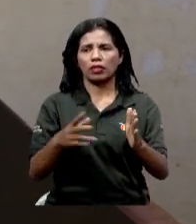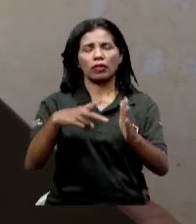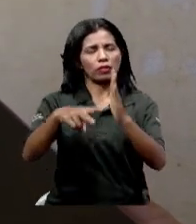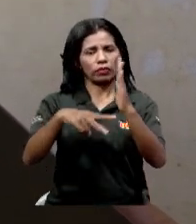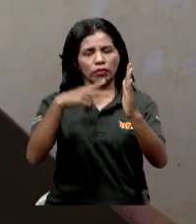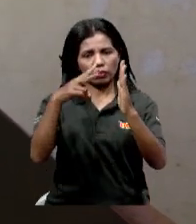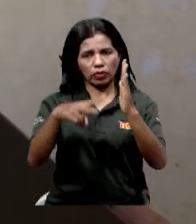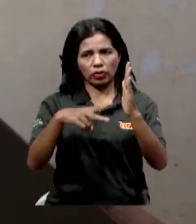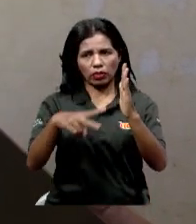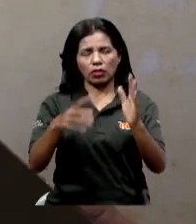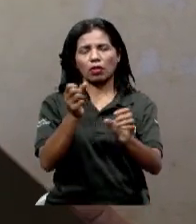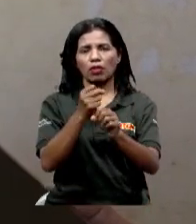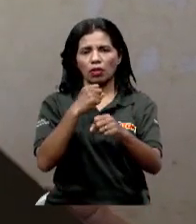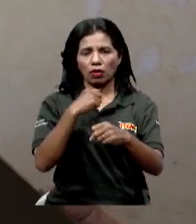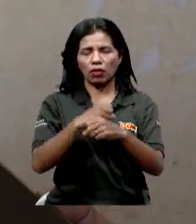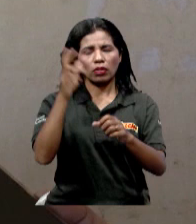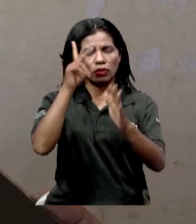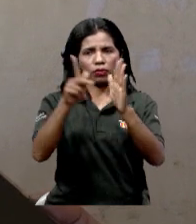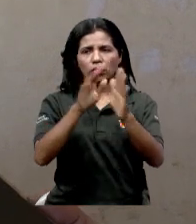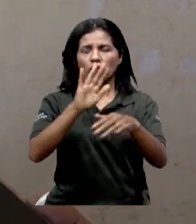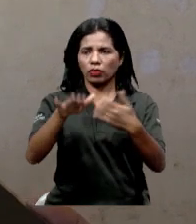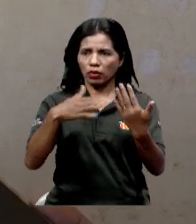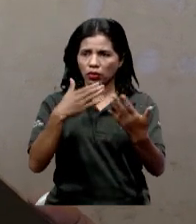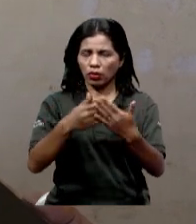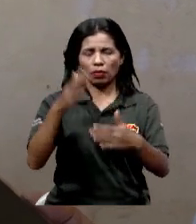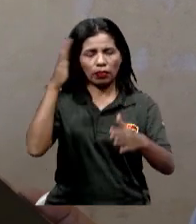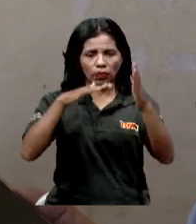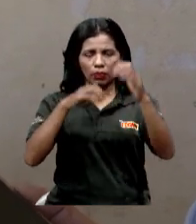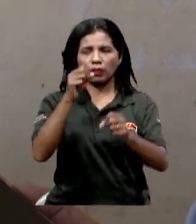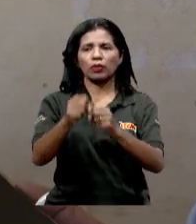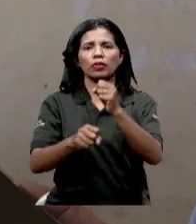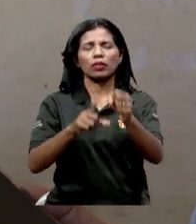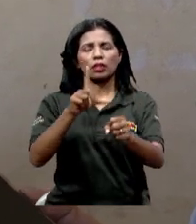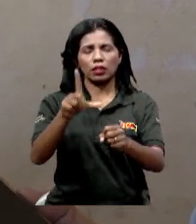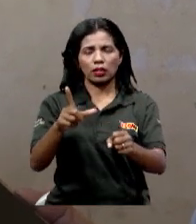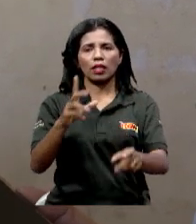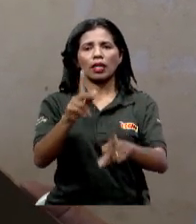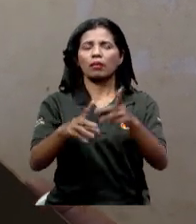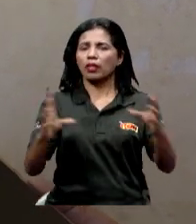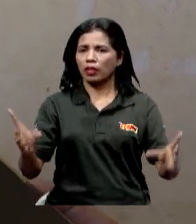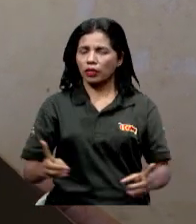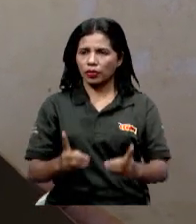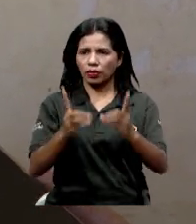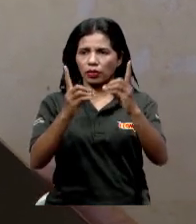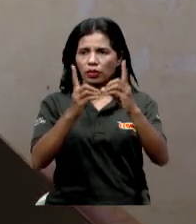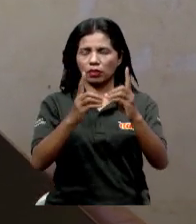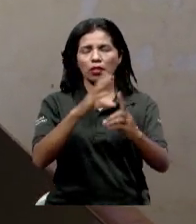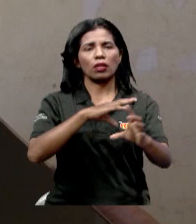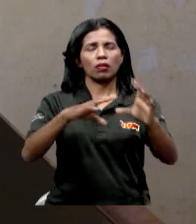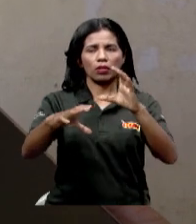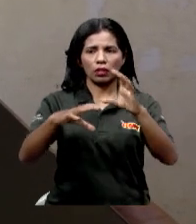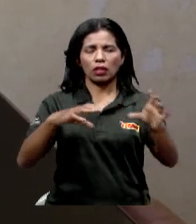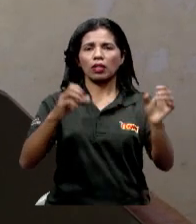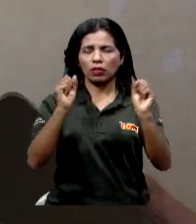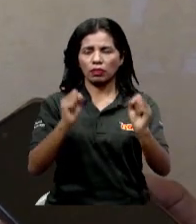video gráfica serne, né, foto problema social né, e tem o povo enfrenta, né, meios comunicação na foto